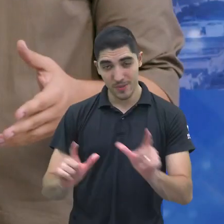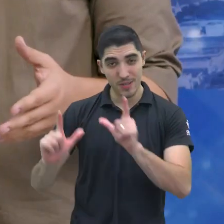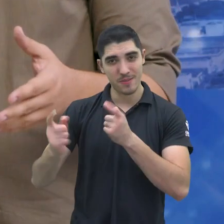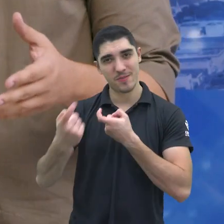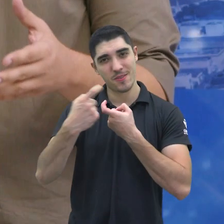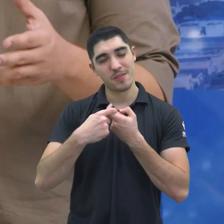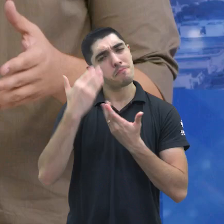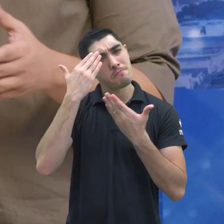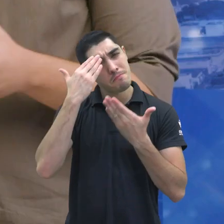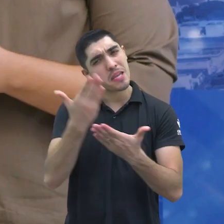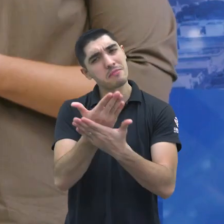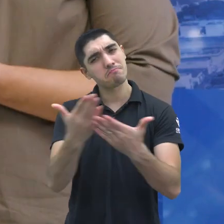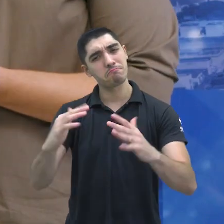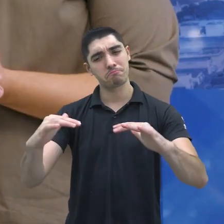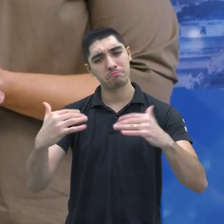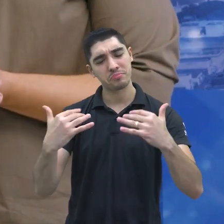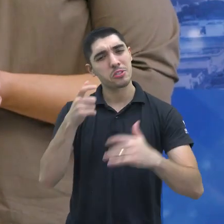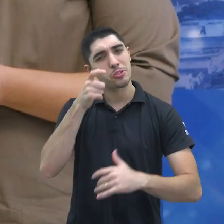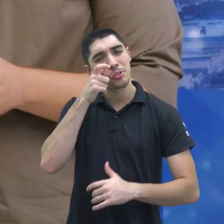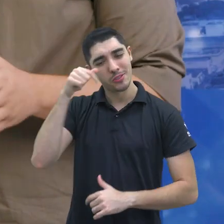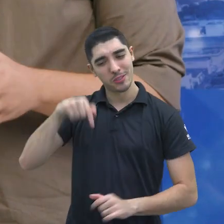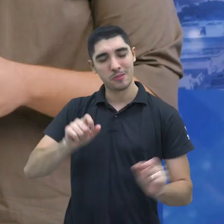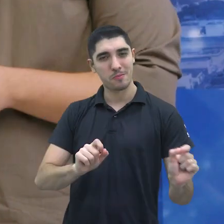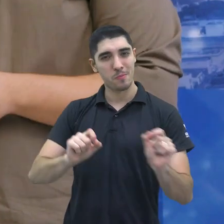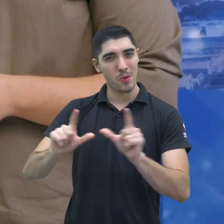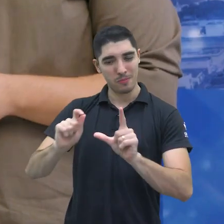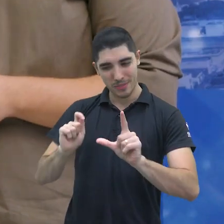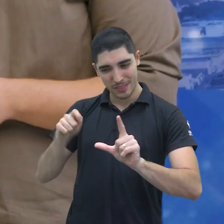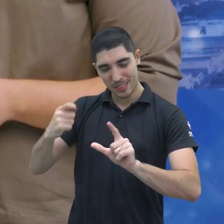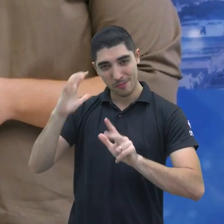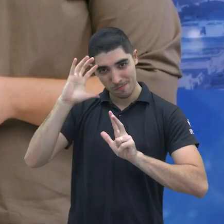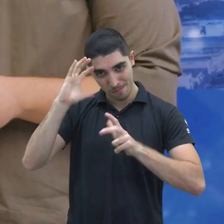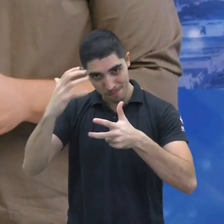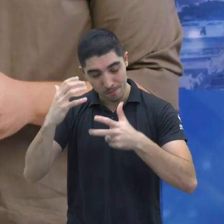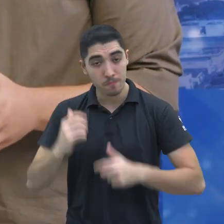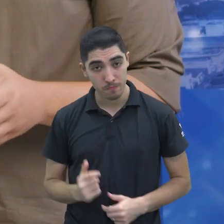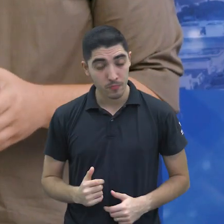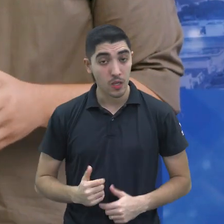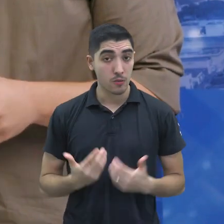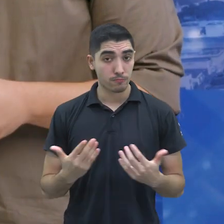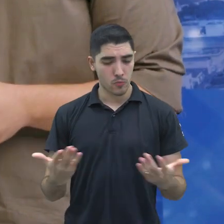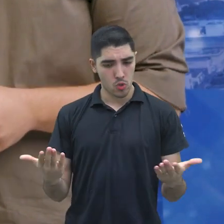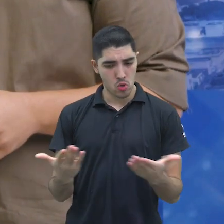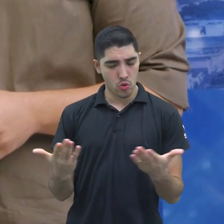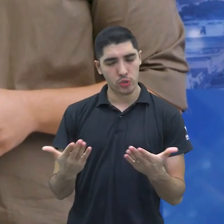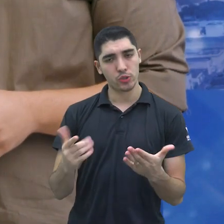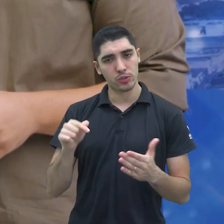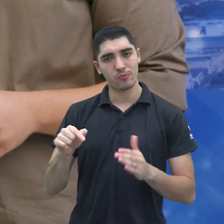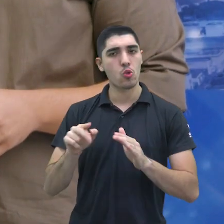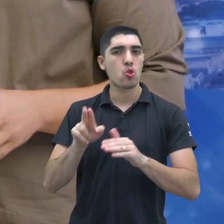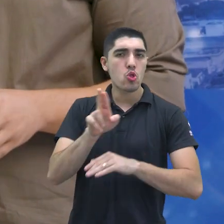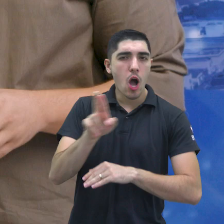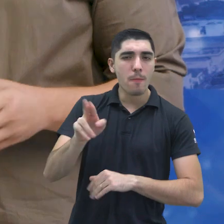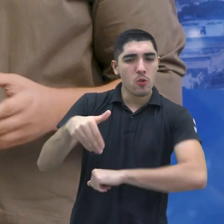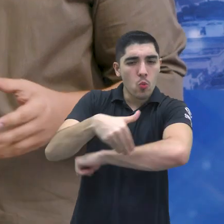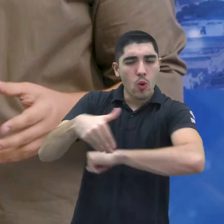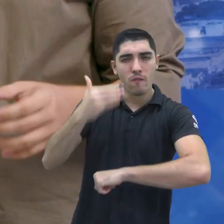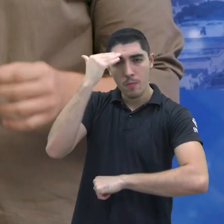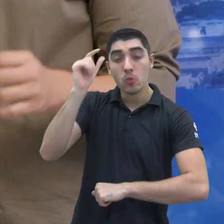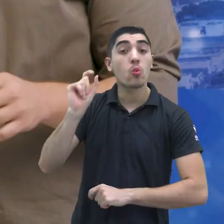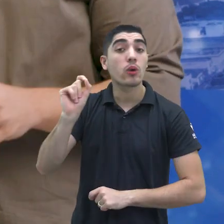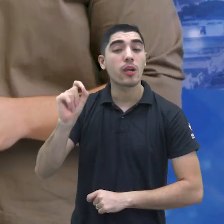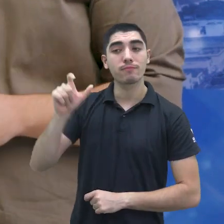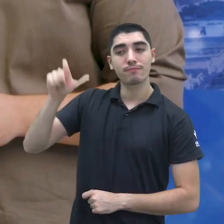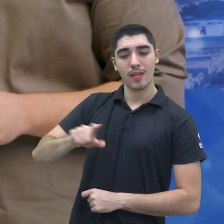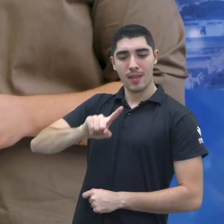Estamos de volta. Obrigado pela sua companhia aqui no Ação Parlamentar. No quadro Nomes da Cidade de hoje, vamos conhecer a história